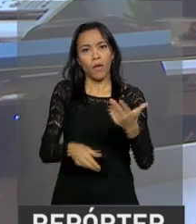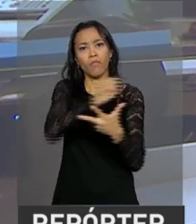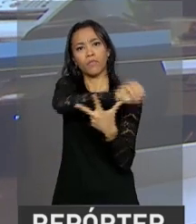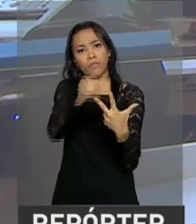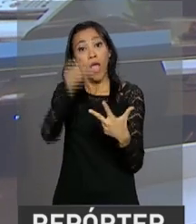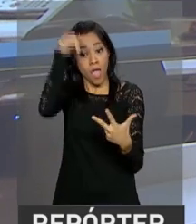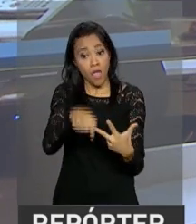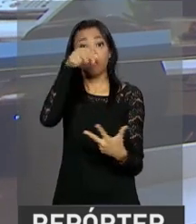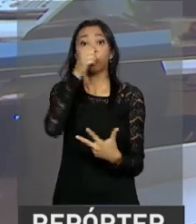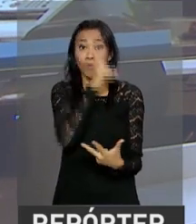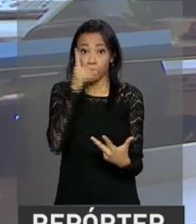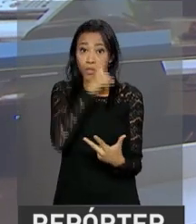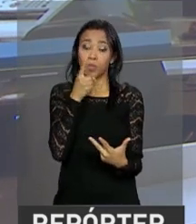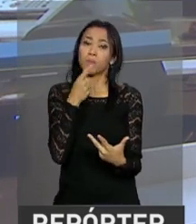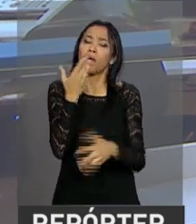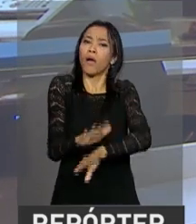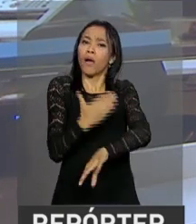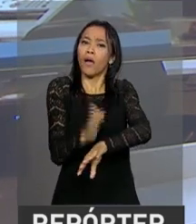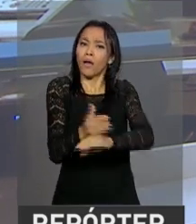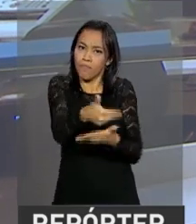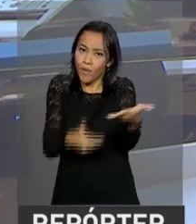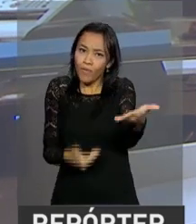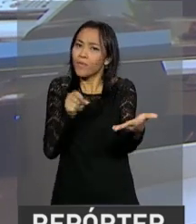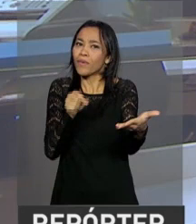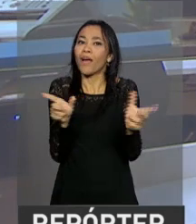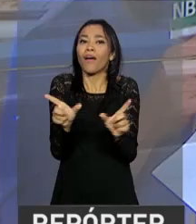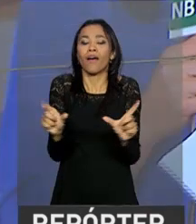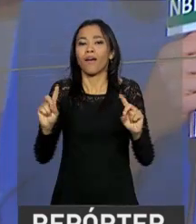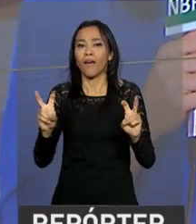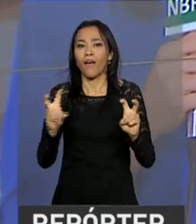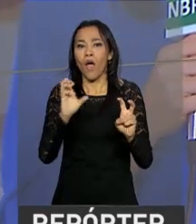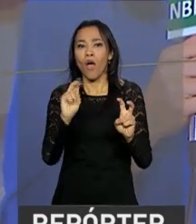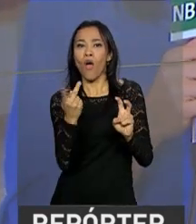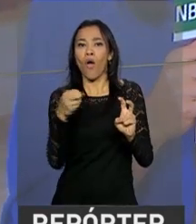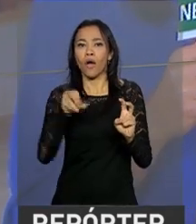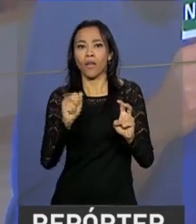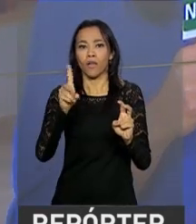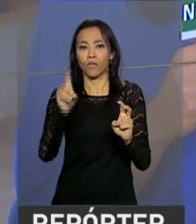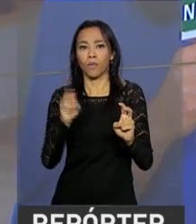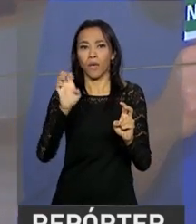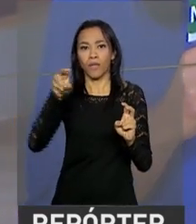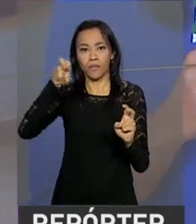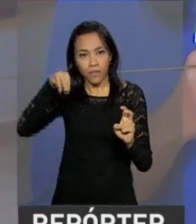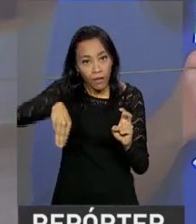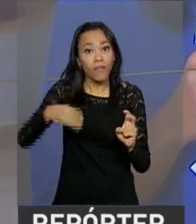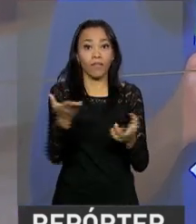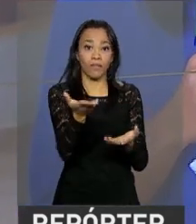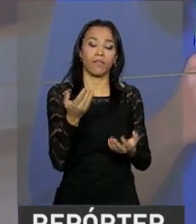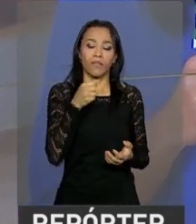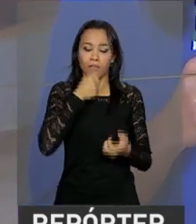até este domingo o simulado para o programa Hora do Enem. Vamos falar com Paola De Orte, que tem os detalhes ao vivo para a gente. Oi,